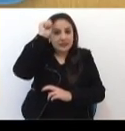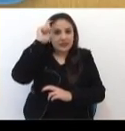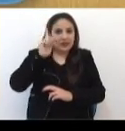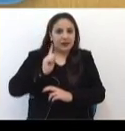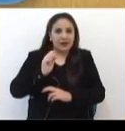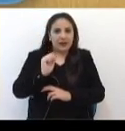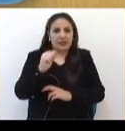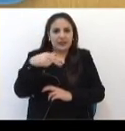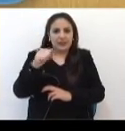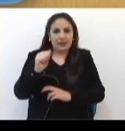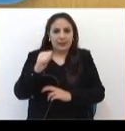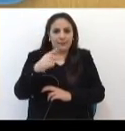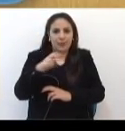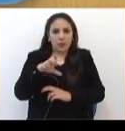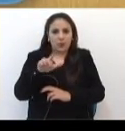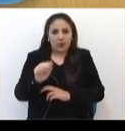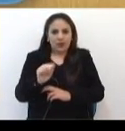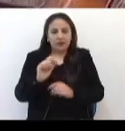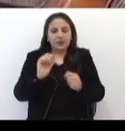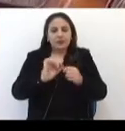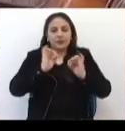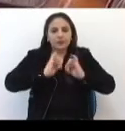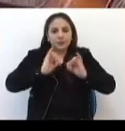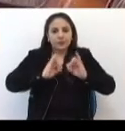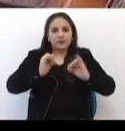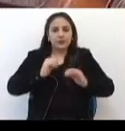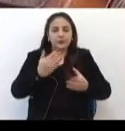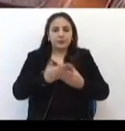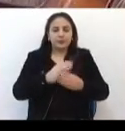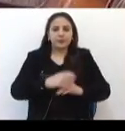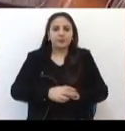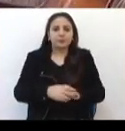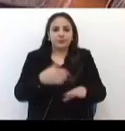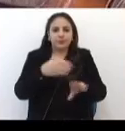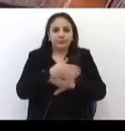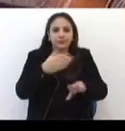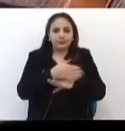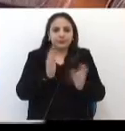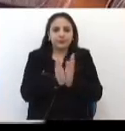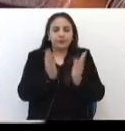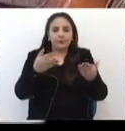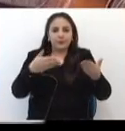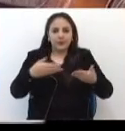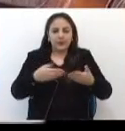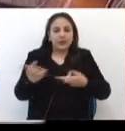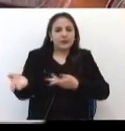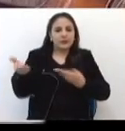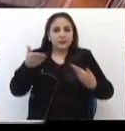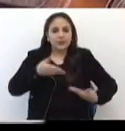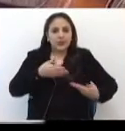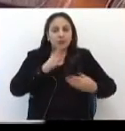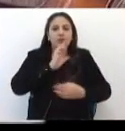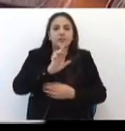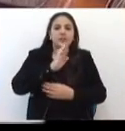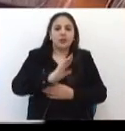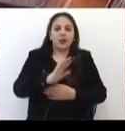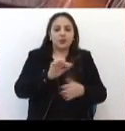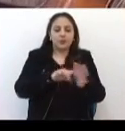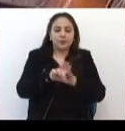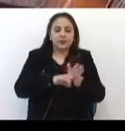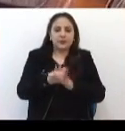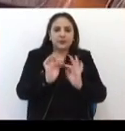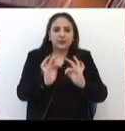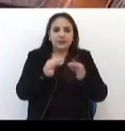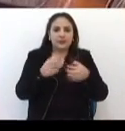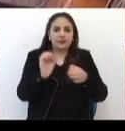as novidades sobre o processo. Os integrantes da comissão parlamentar receberam os resultados de uma perícia